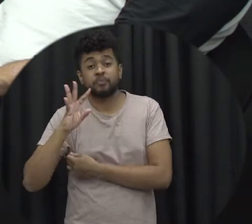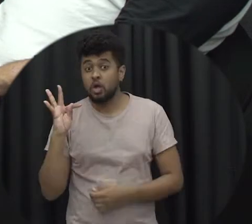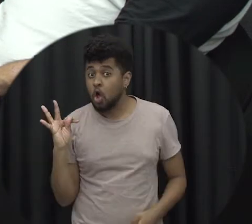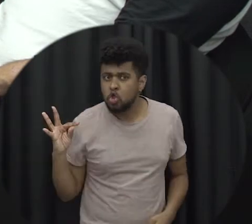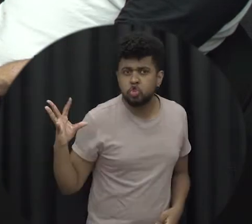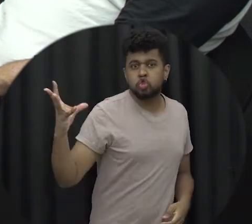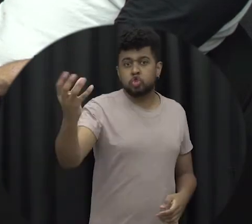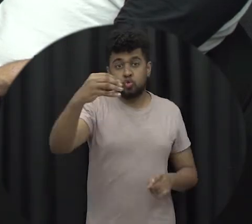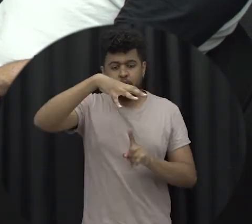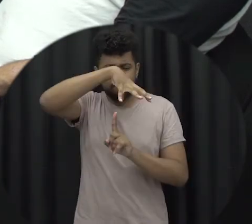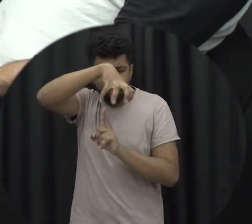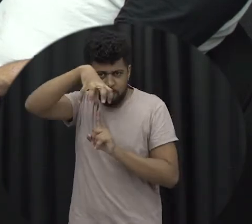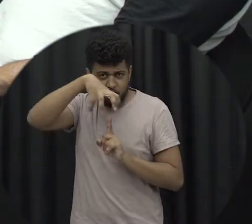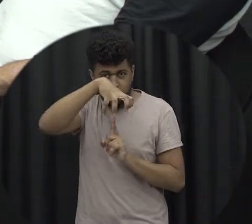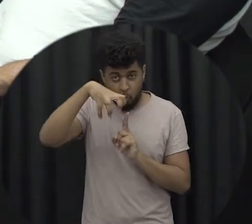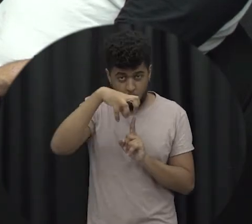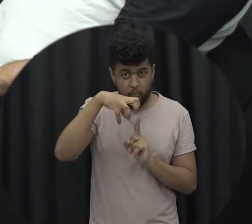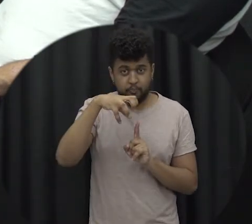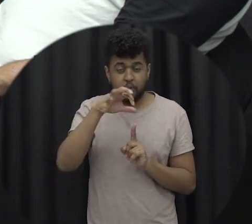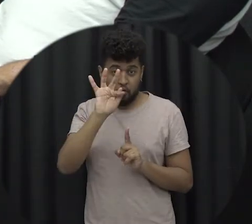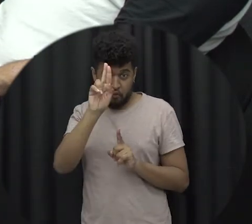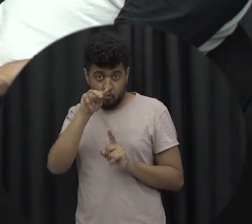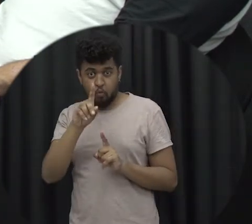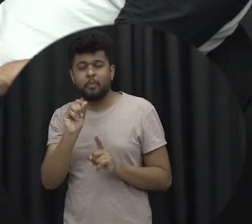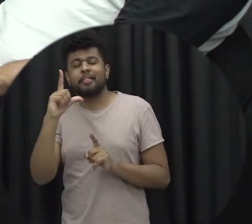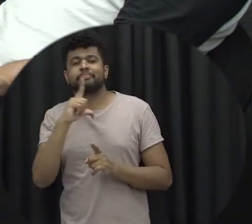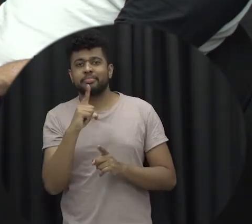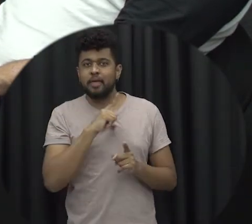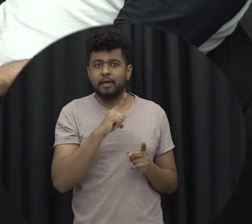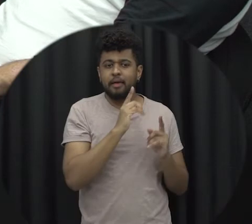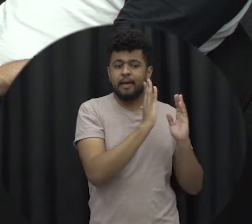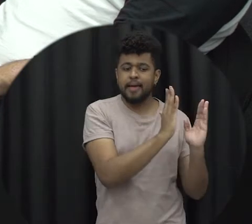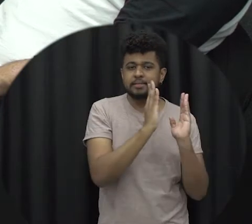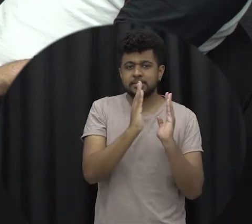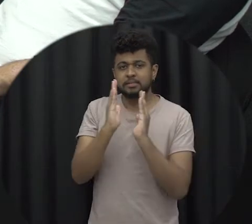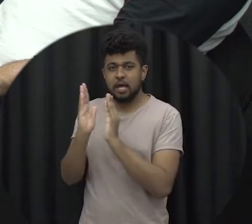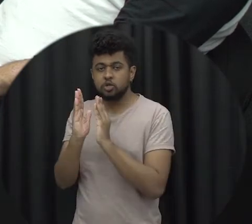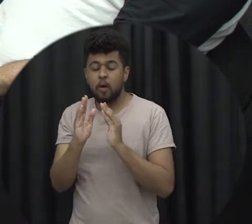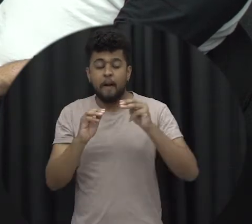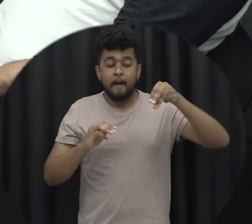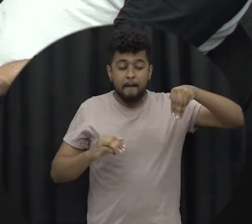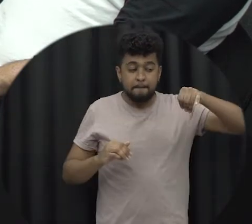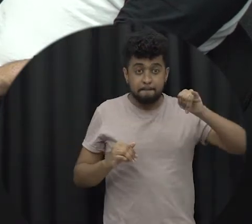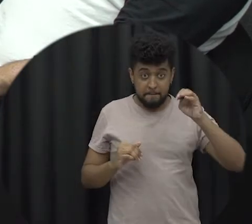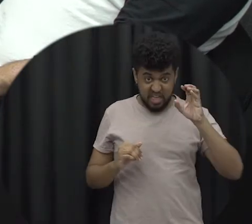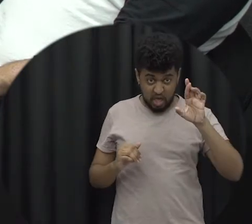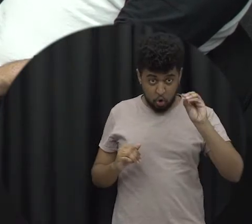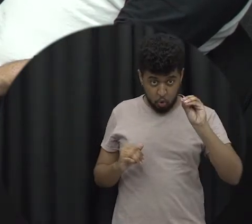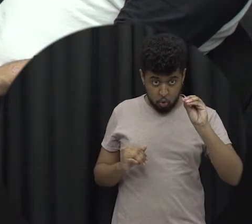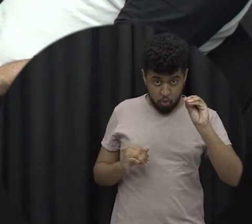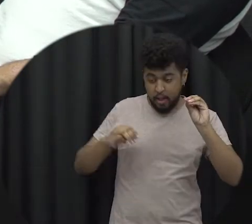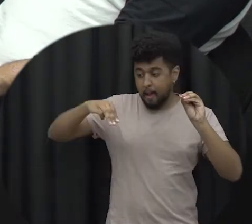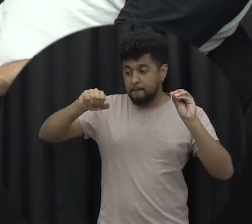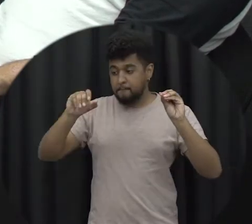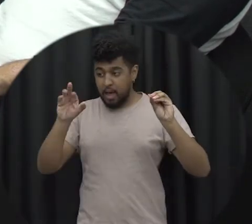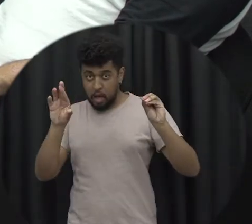fungos eles possuem estágios micro e macroscópicos. Então, aquilo que a gente vê do